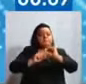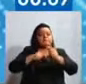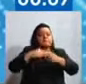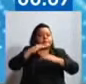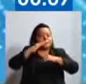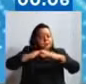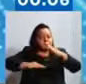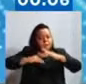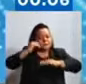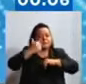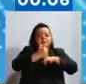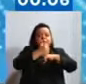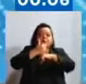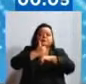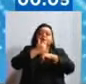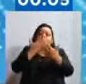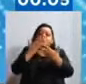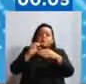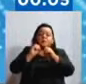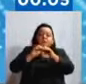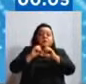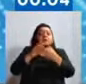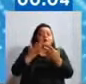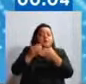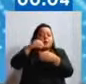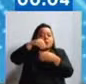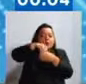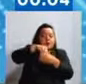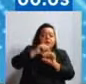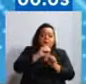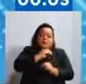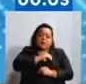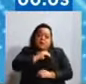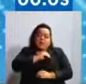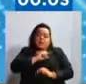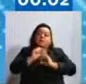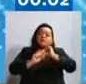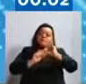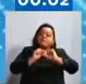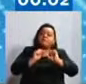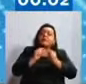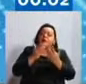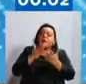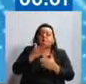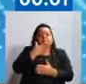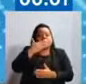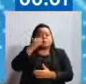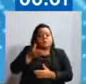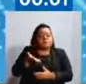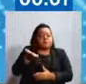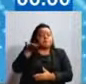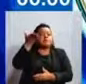melhorias nos seus salários, que já falaram comigo, podem ter certeza. Essa correção será feita.